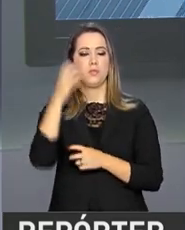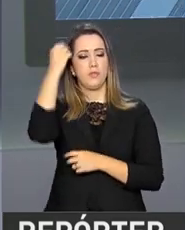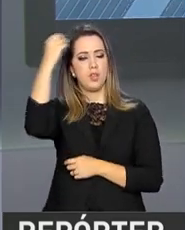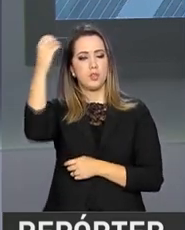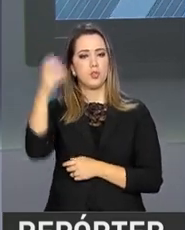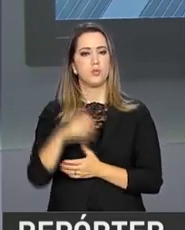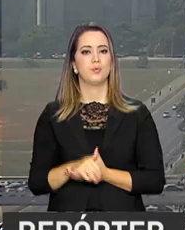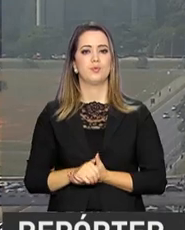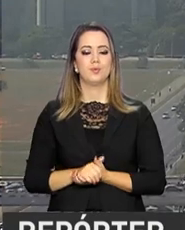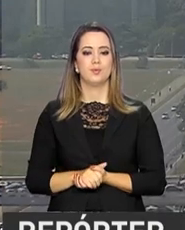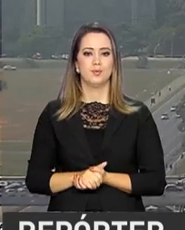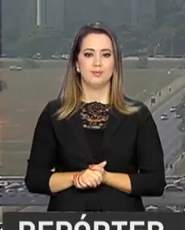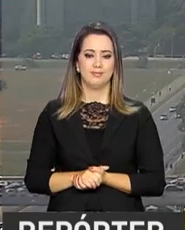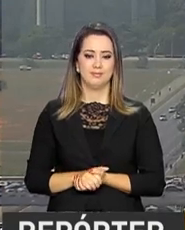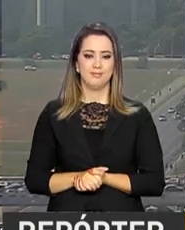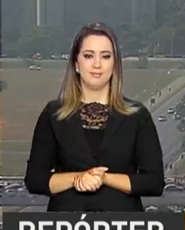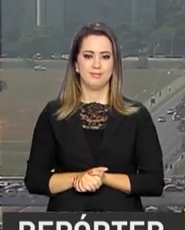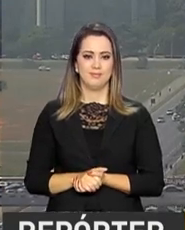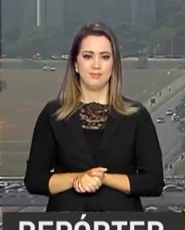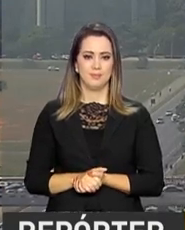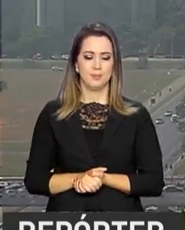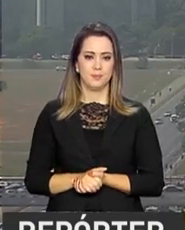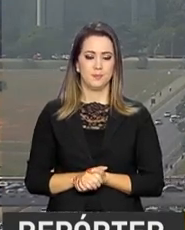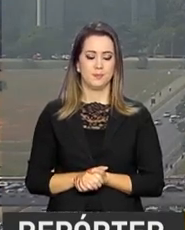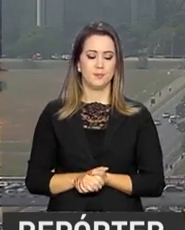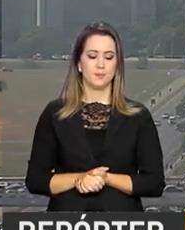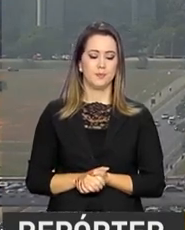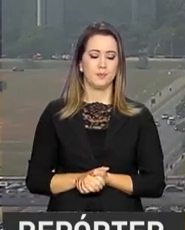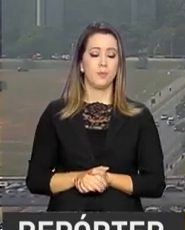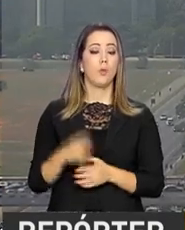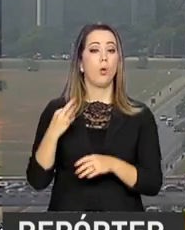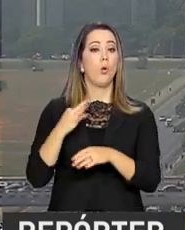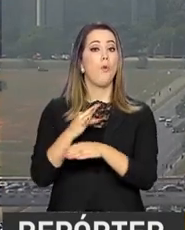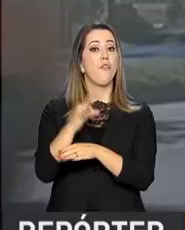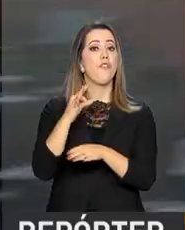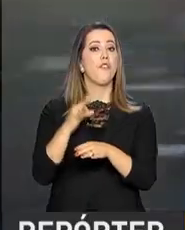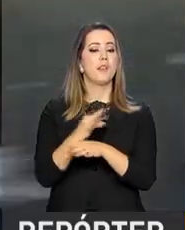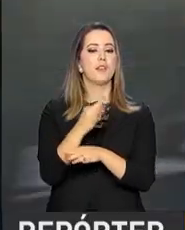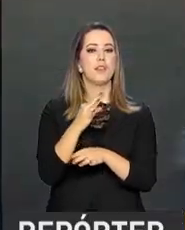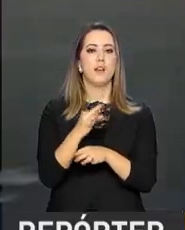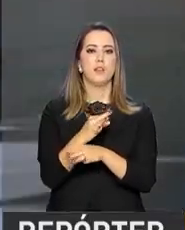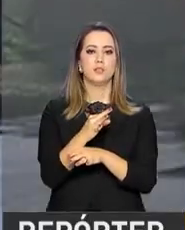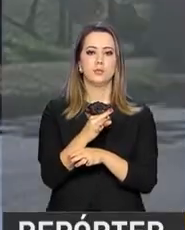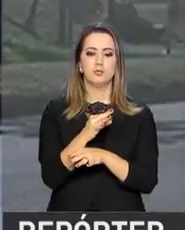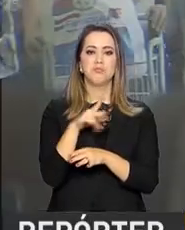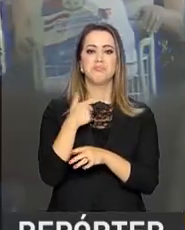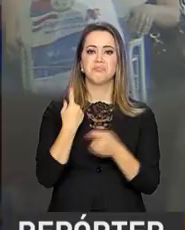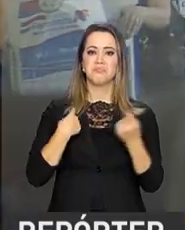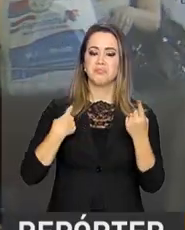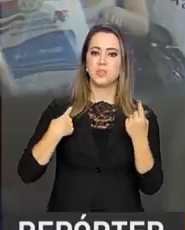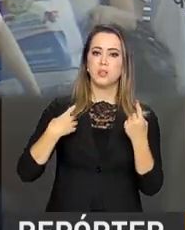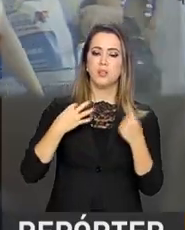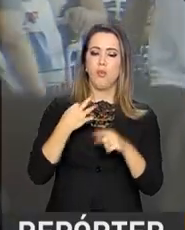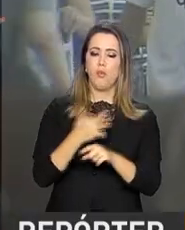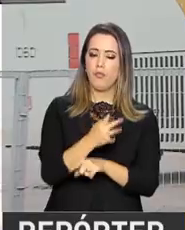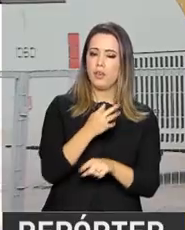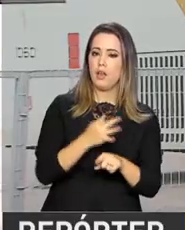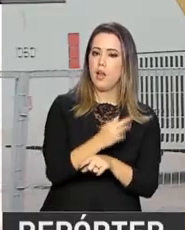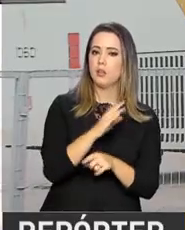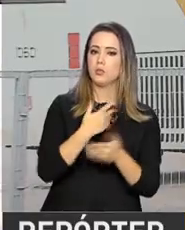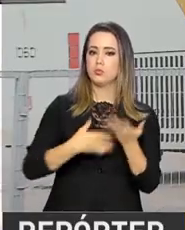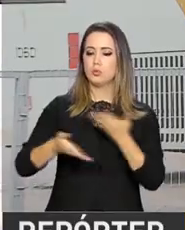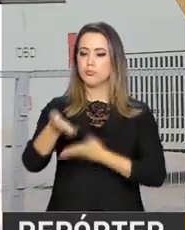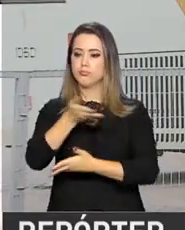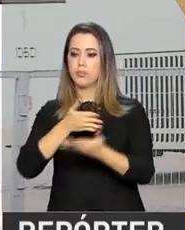ônibus o feriado prolongado de carnaval já está movimentando aeroportos e